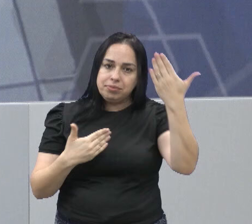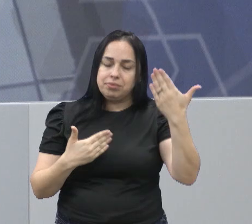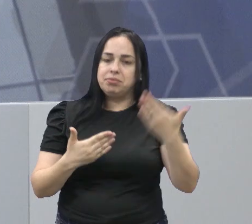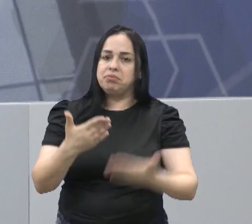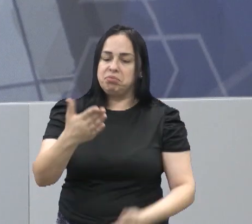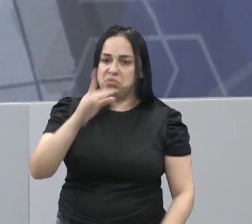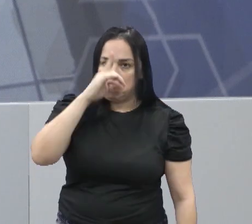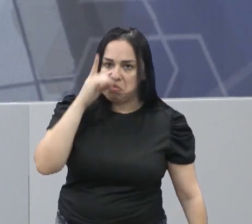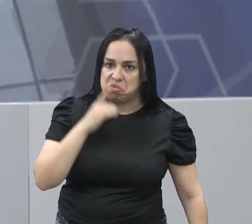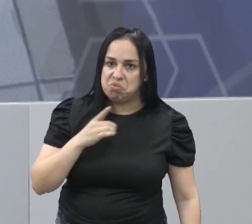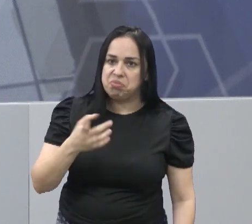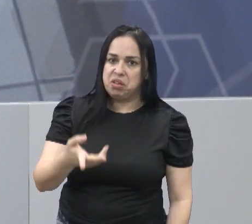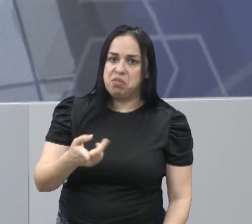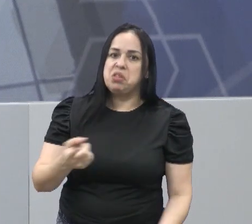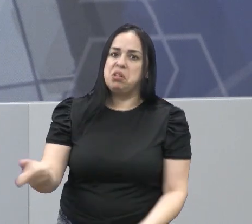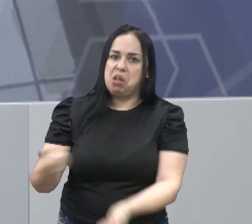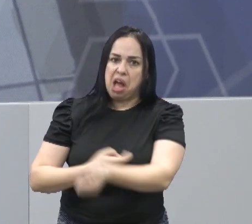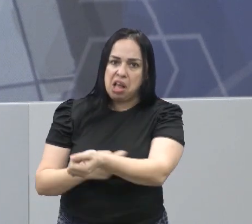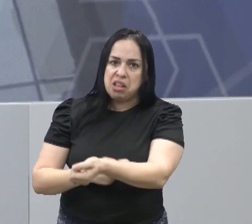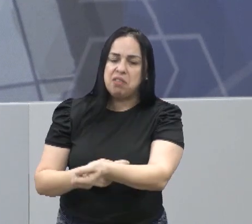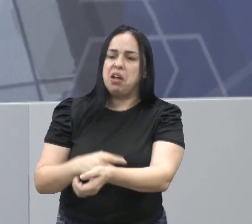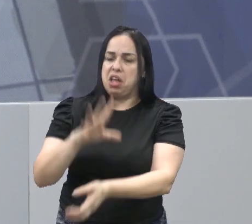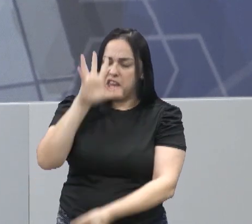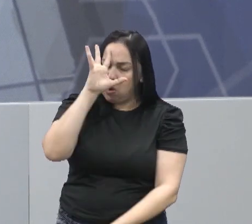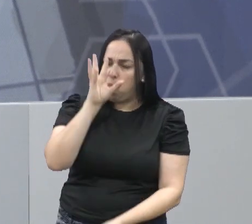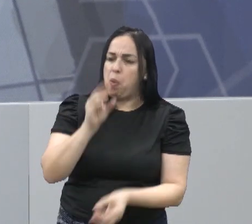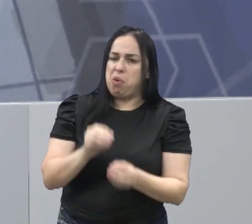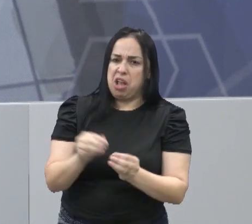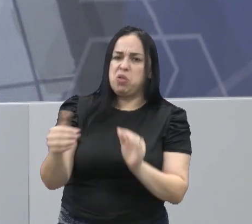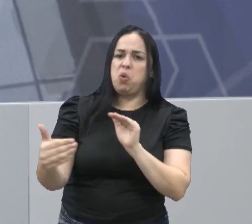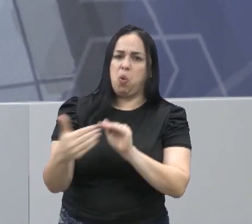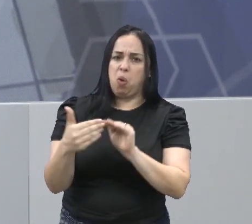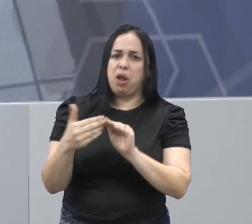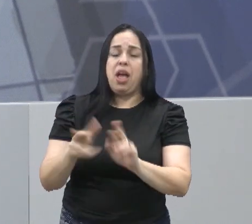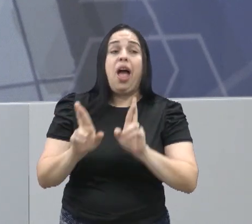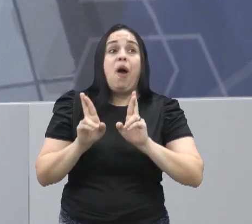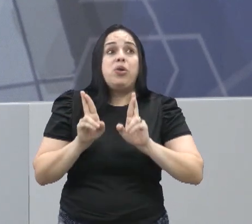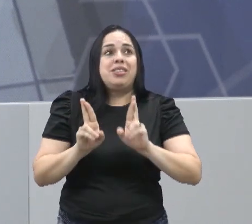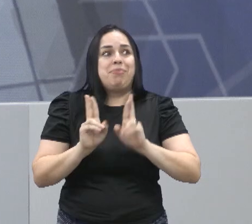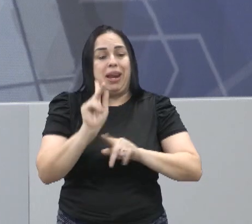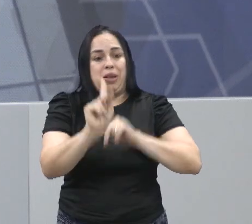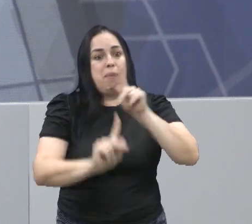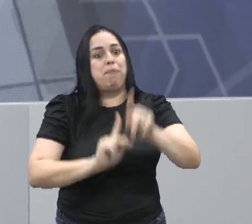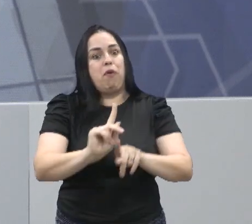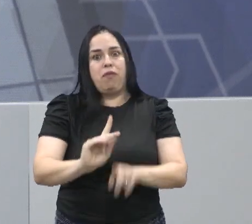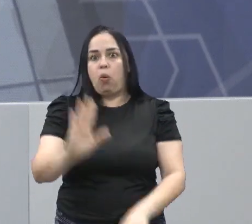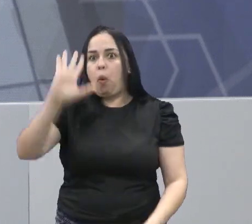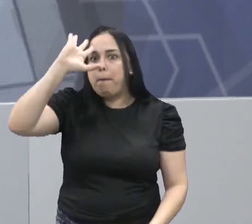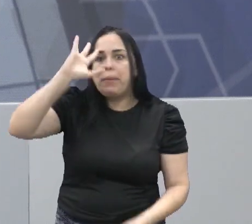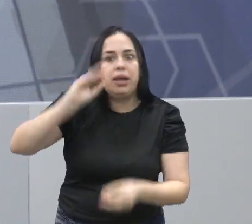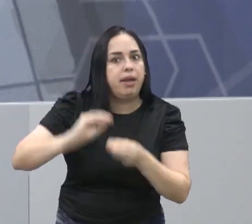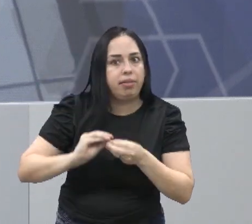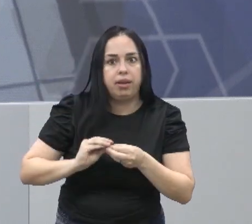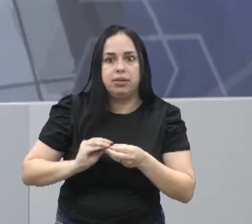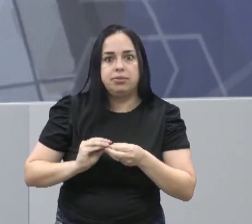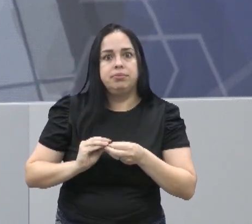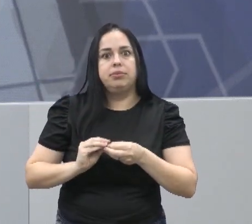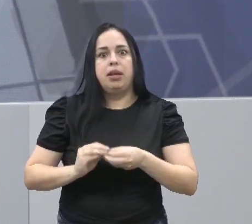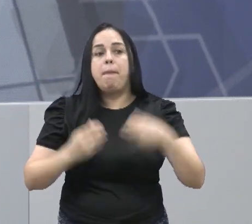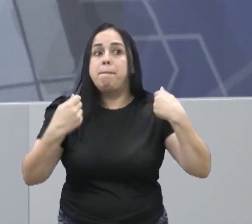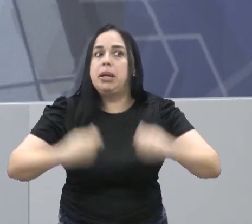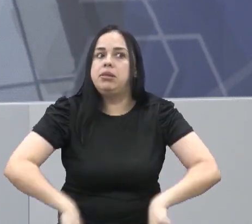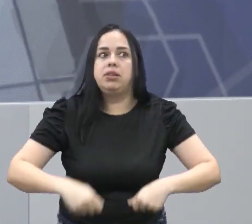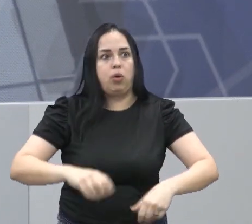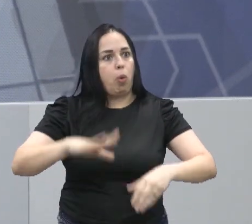senhora é compreensível. Esperamos que a população também entenda isso. A população tem que